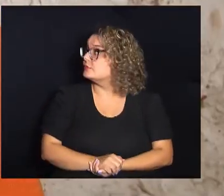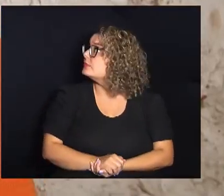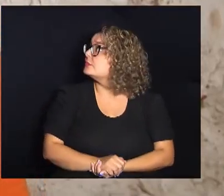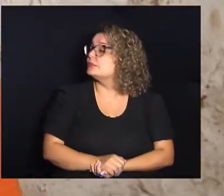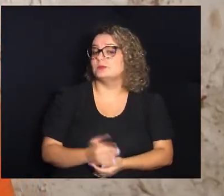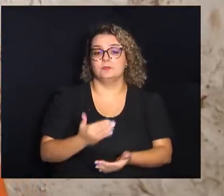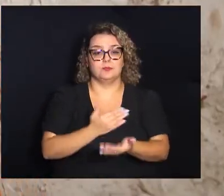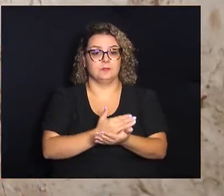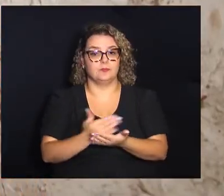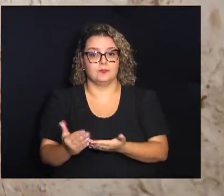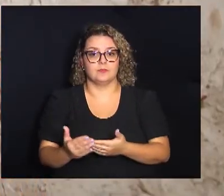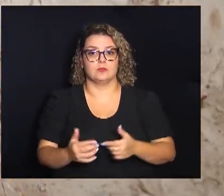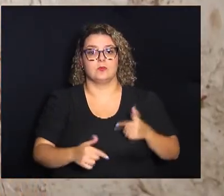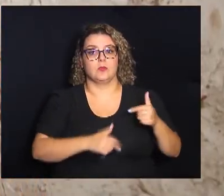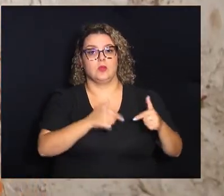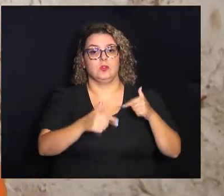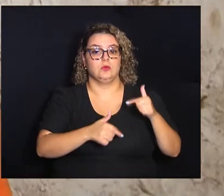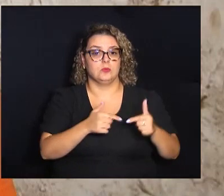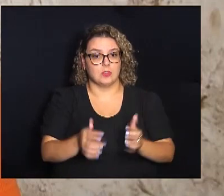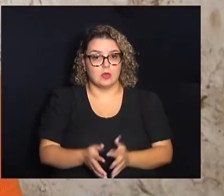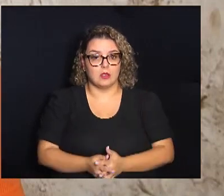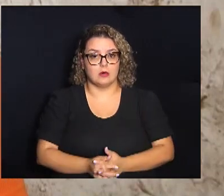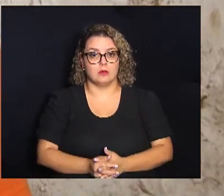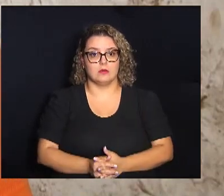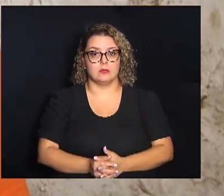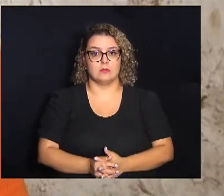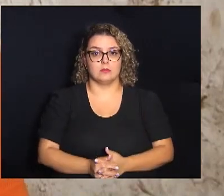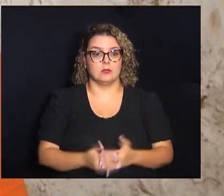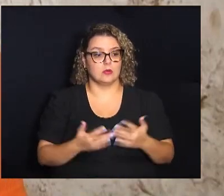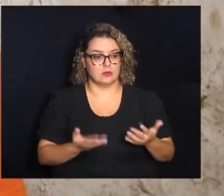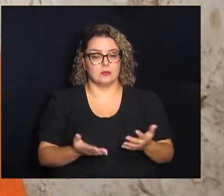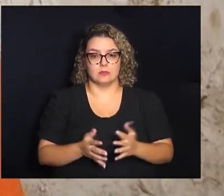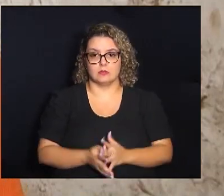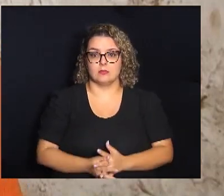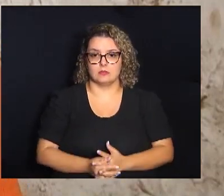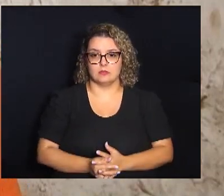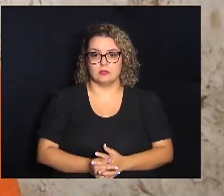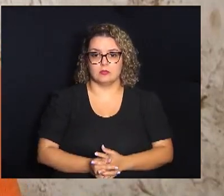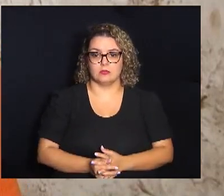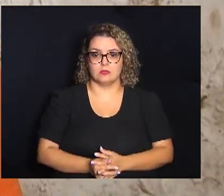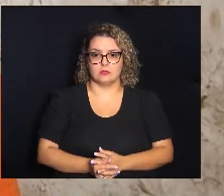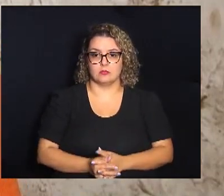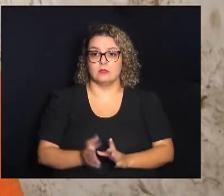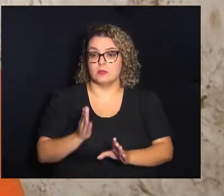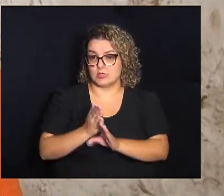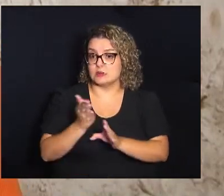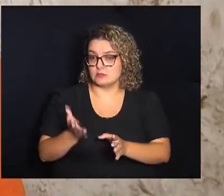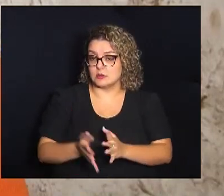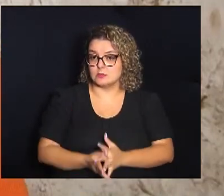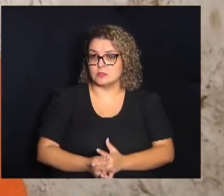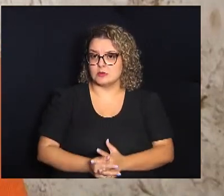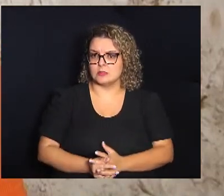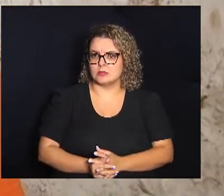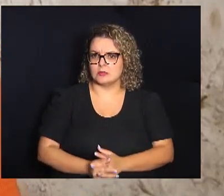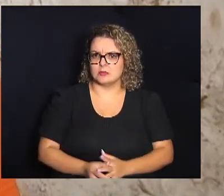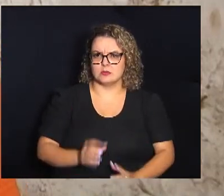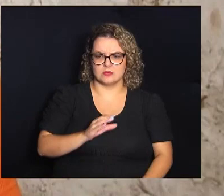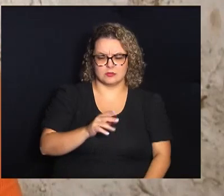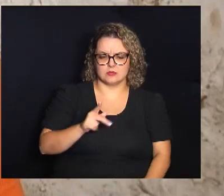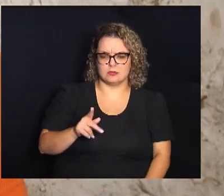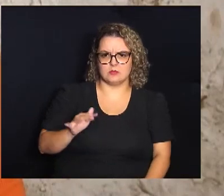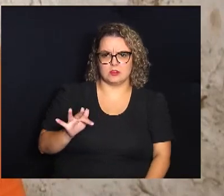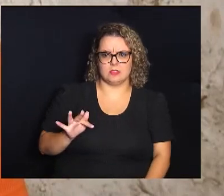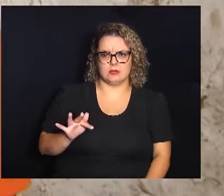começar um novo trabalho e nessa a gente detectou que estava o meu CPF